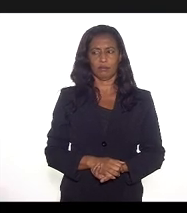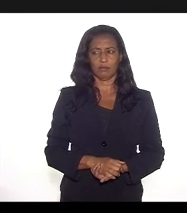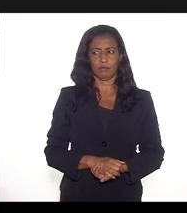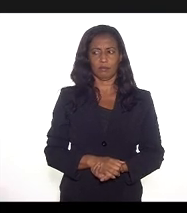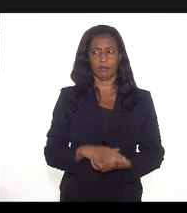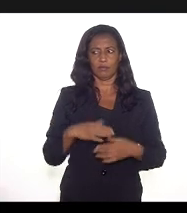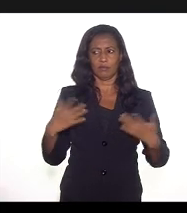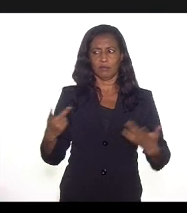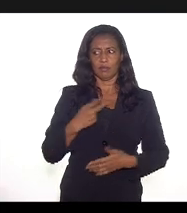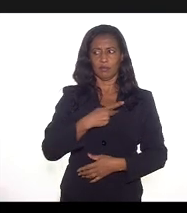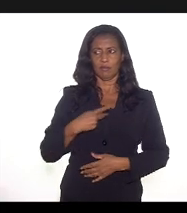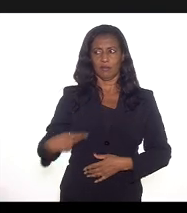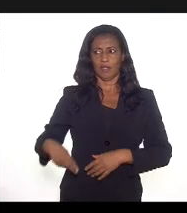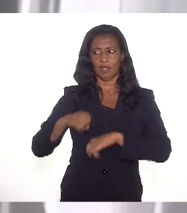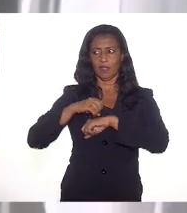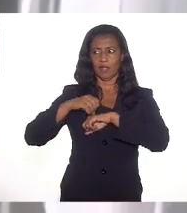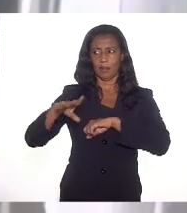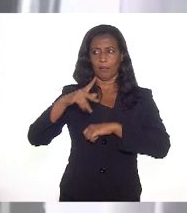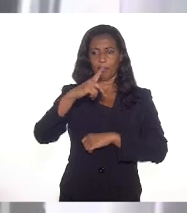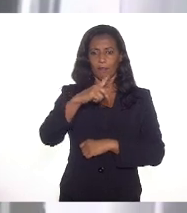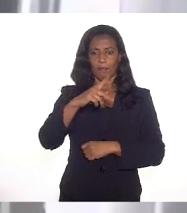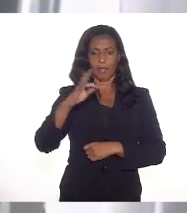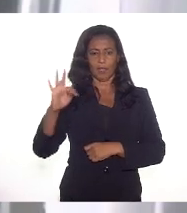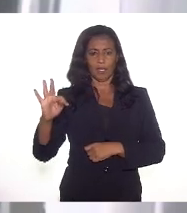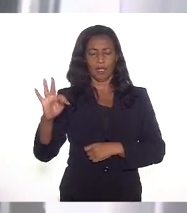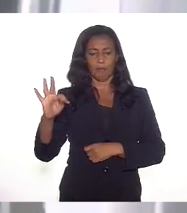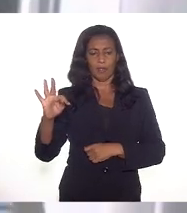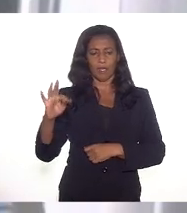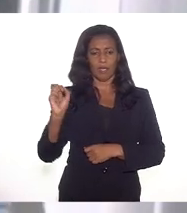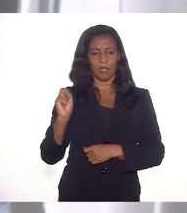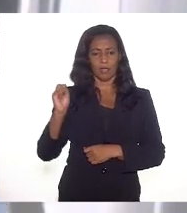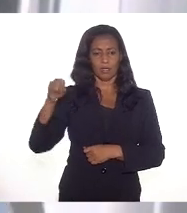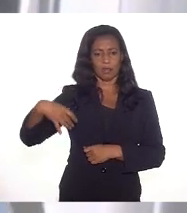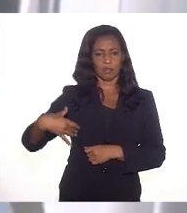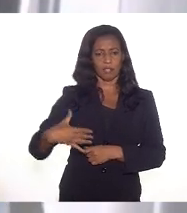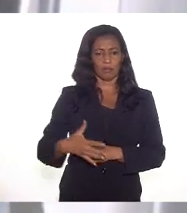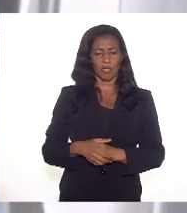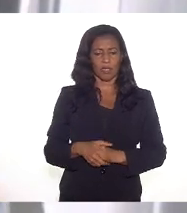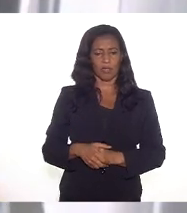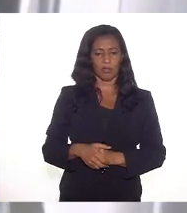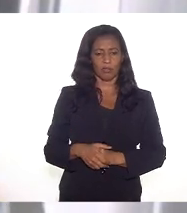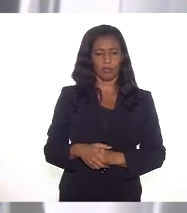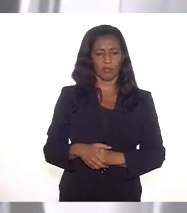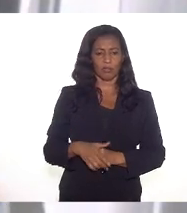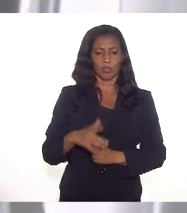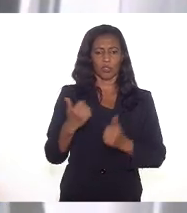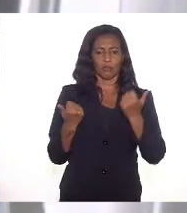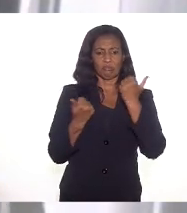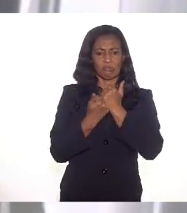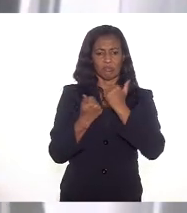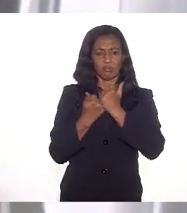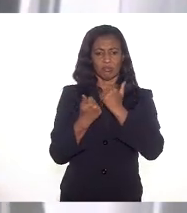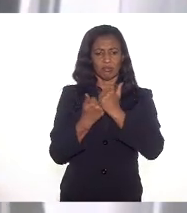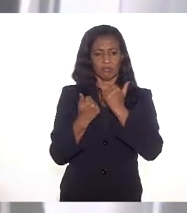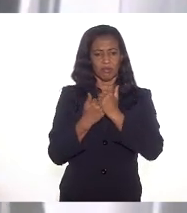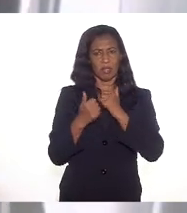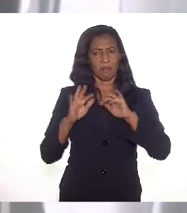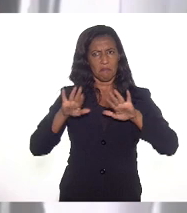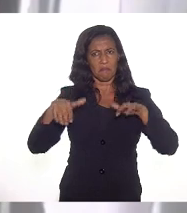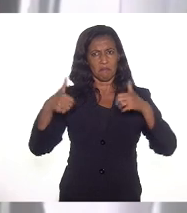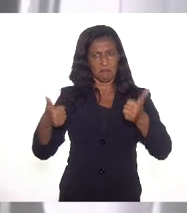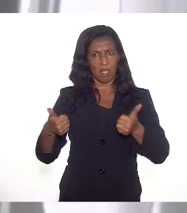Senhor presidente, eu quero encaminhar pelo PT o voto sim a esse projeto, nos termos do substitutivo bem